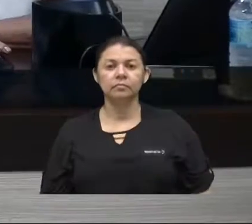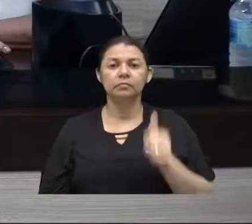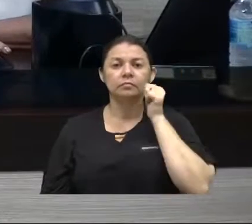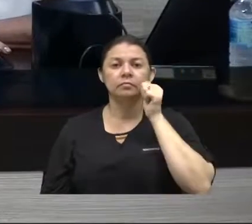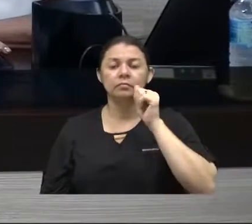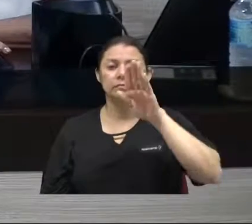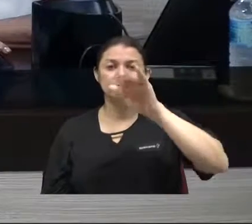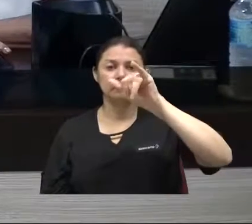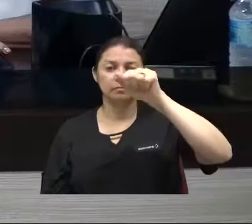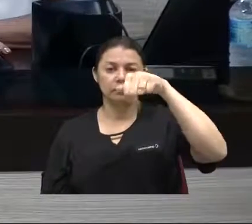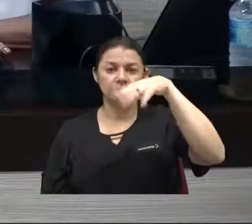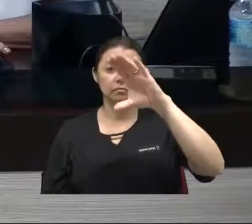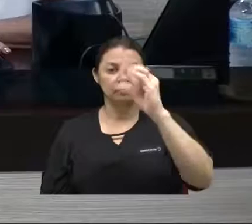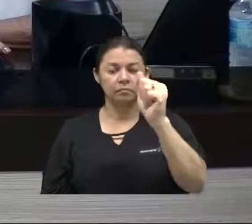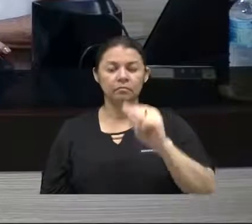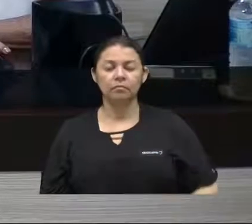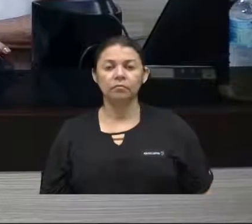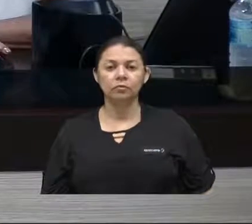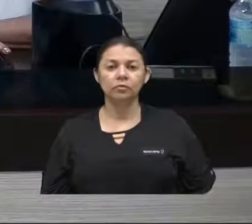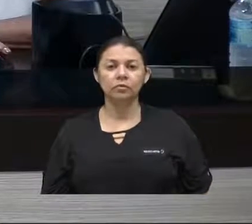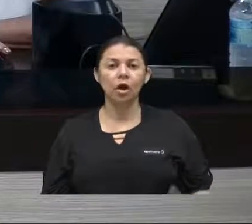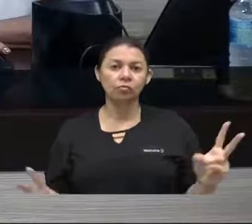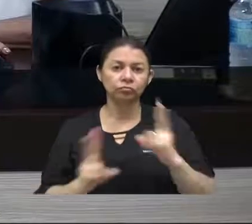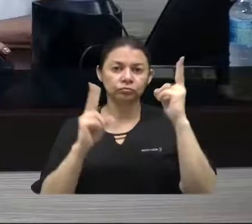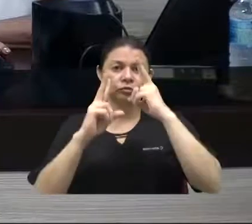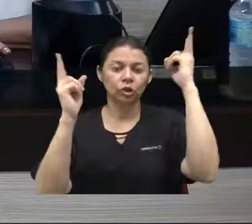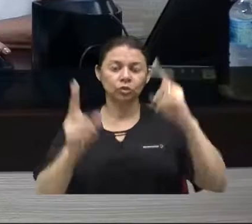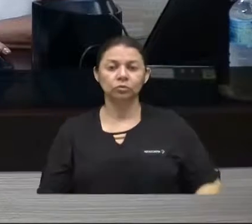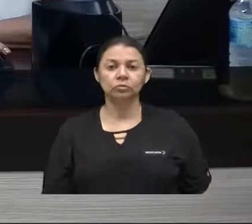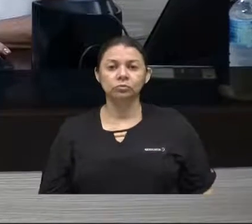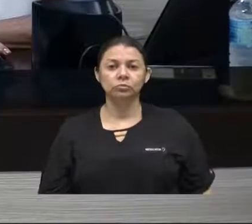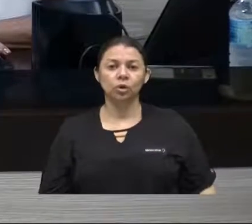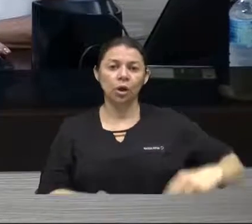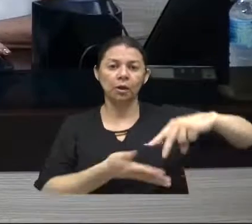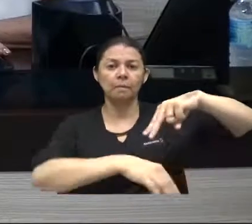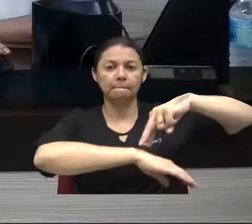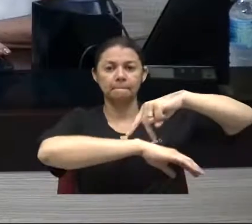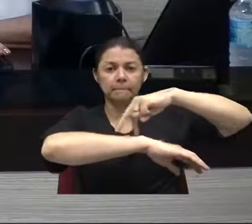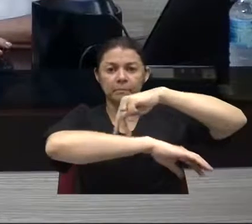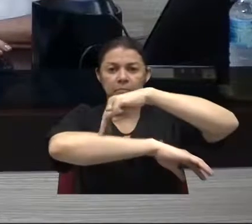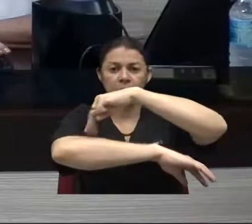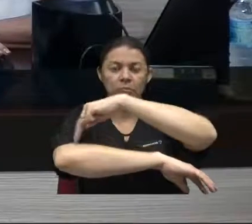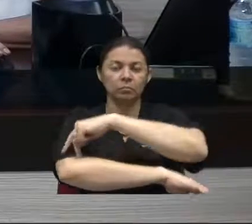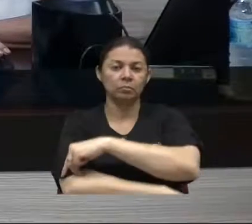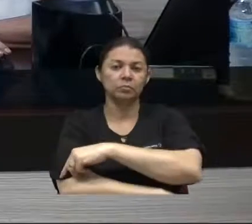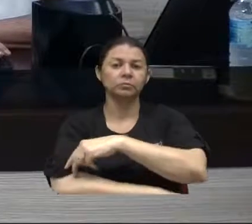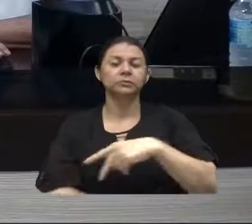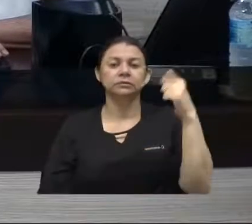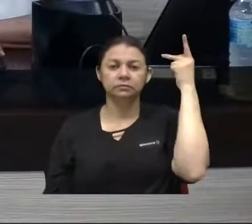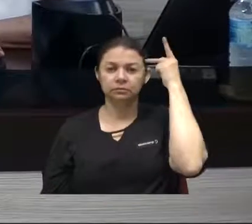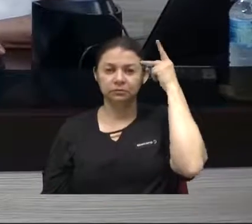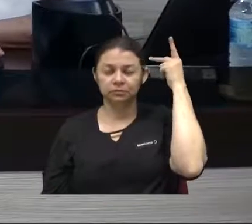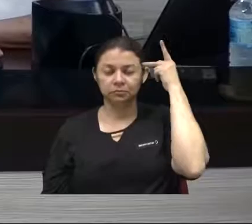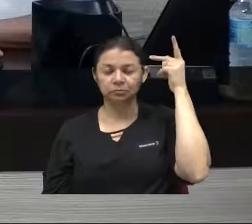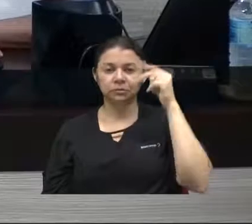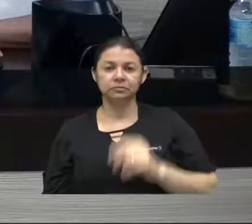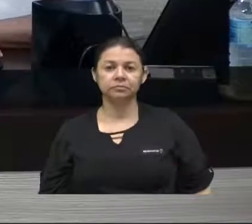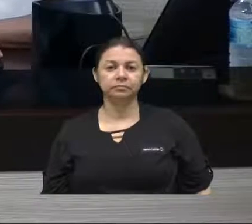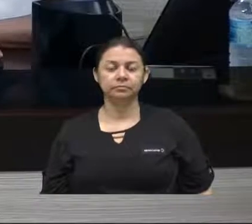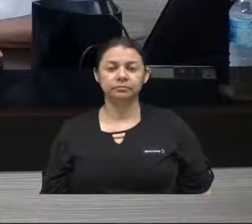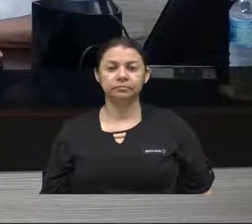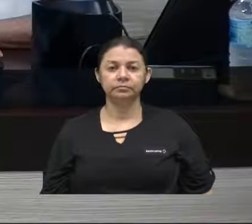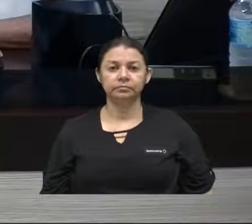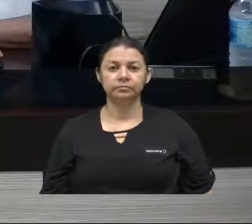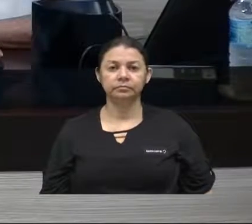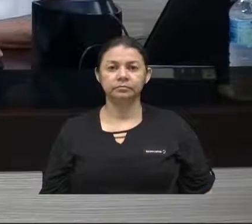Garcia pela vitória do concurso Miss São Paulo Regional. Autoria do vereador Helder Lúcio de Oliveira. Em discussão?